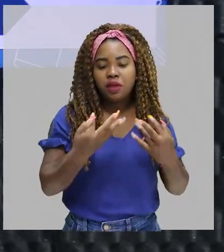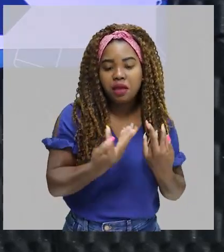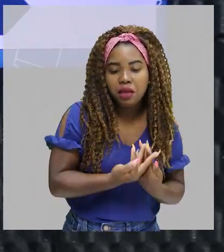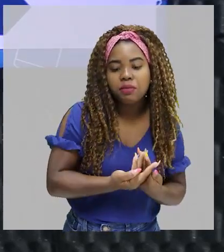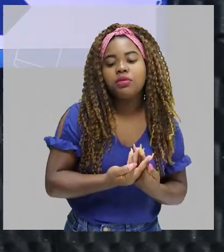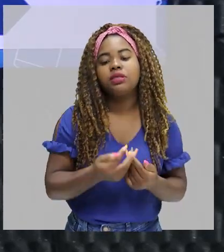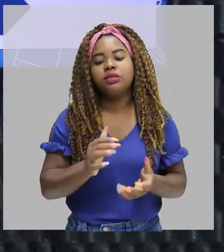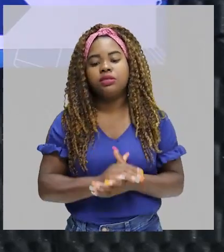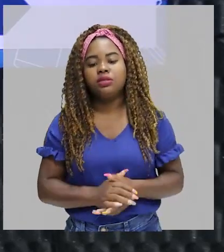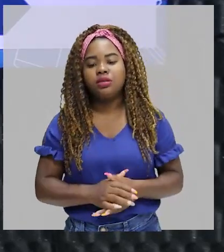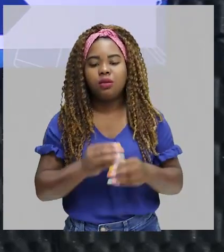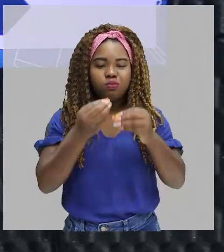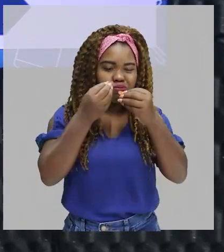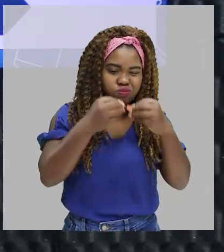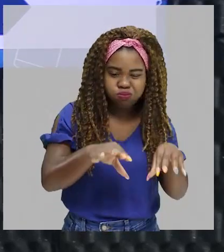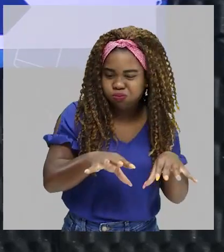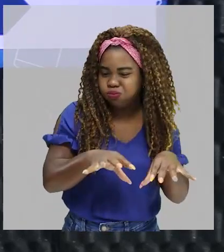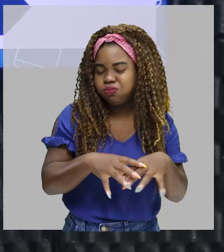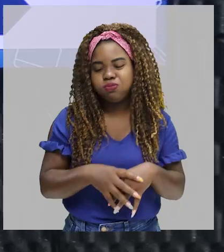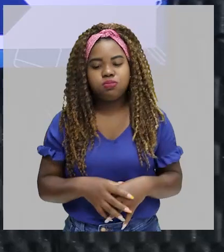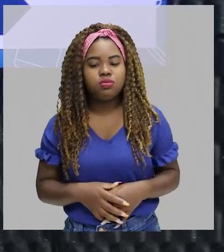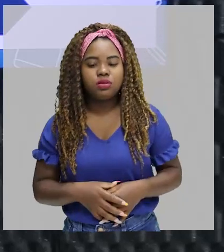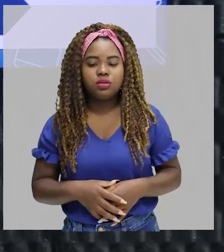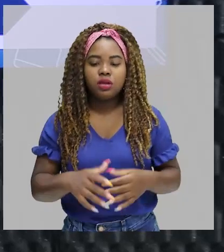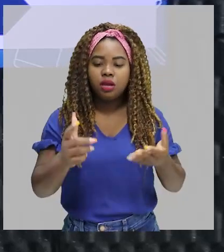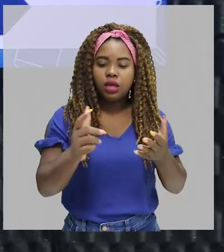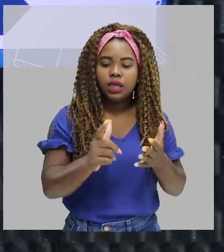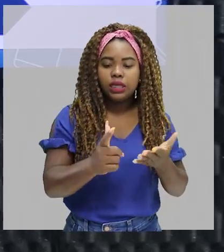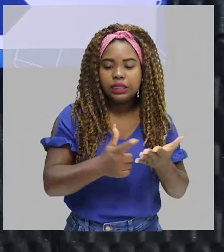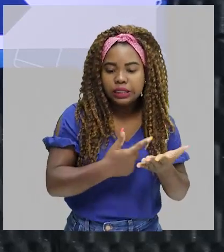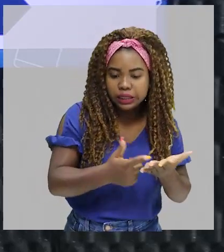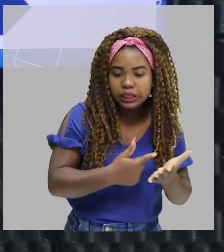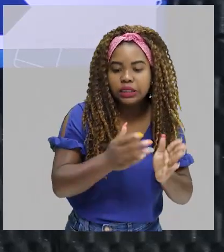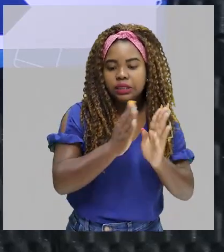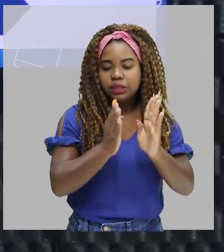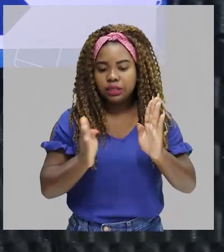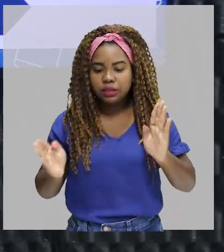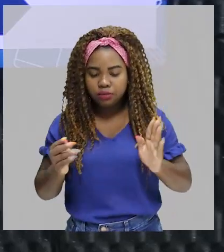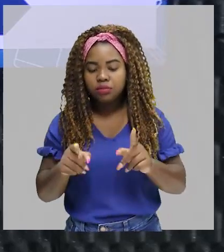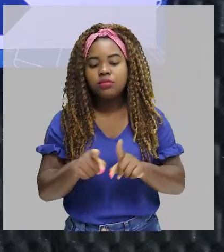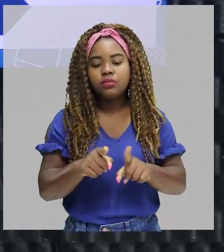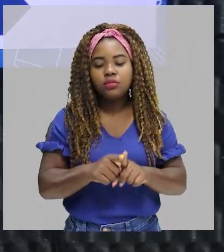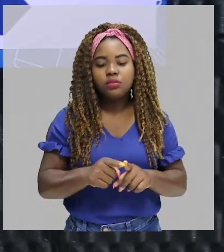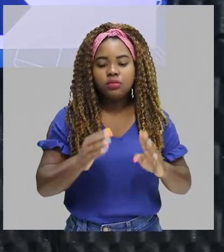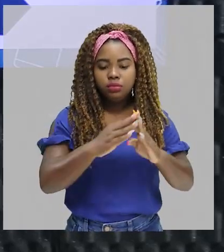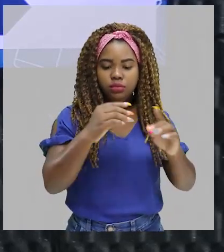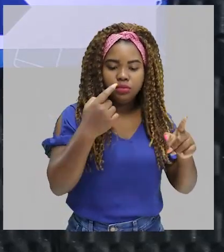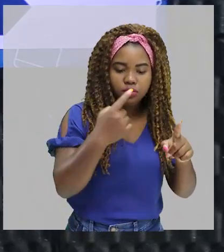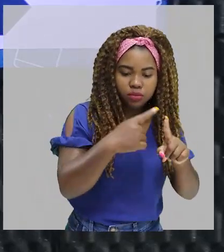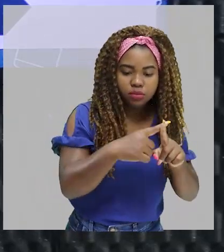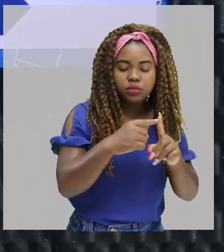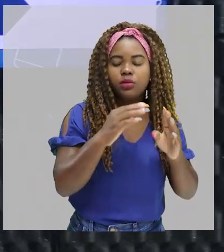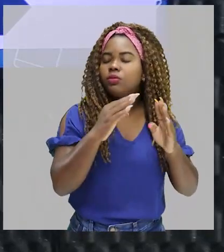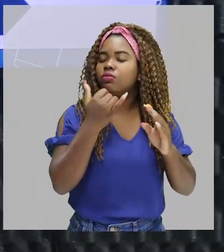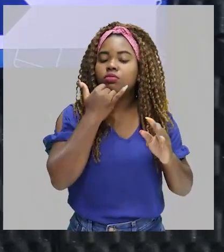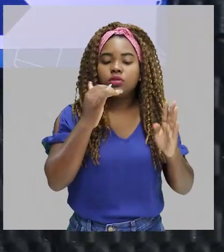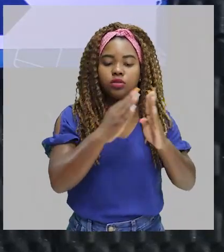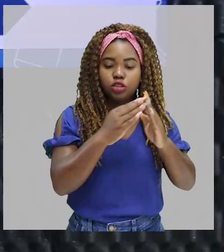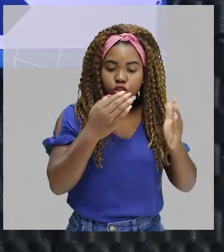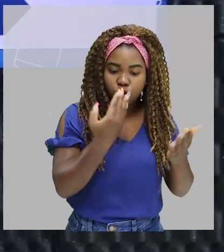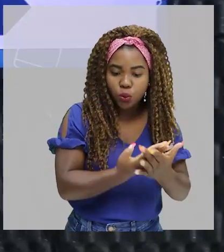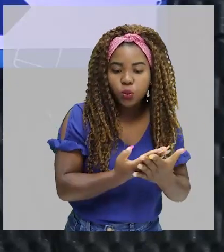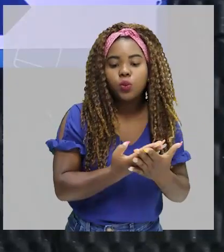prejuízo, livraria, colégio, antena. êxito, tá? Porque é isso